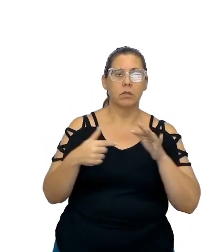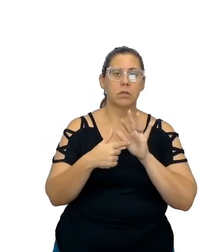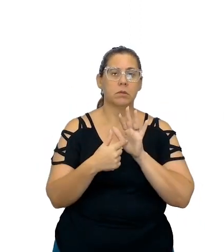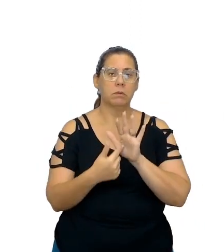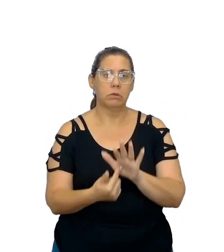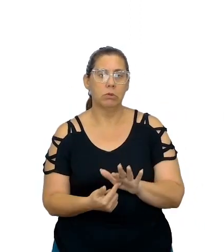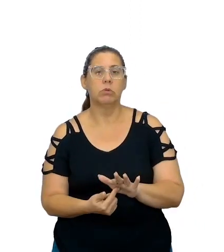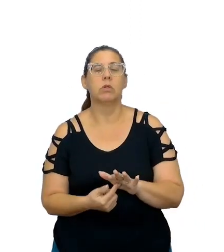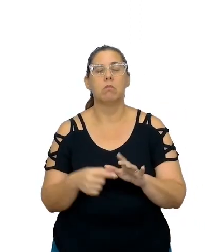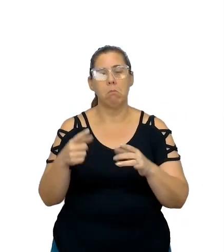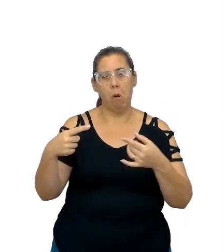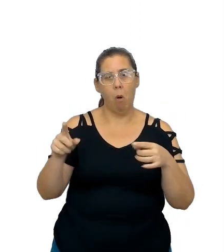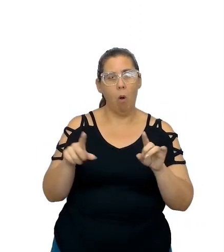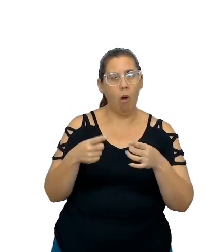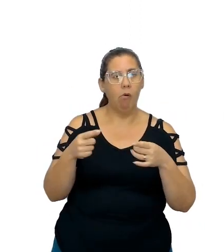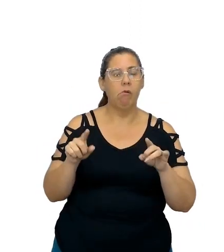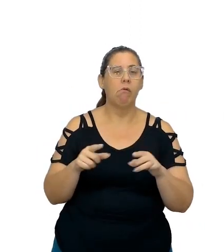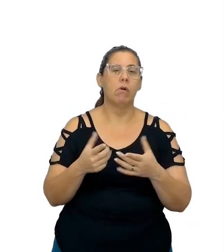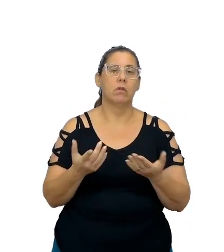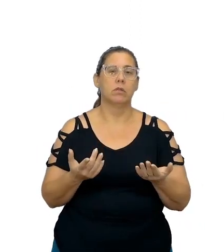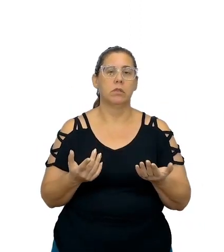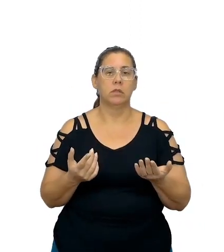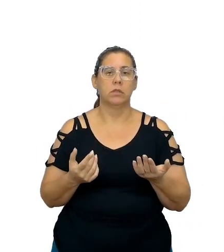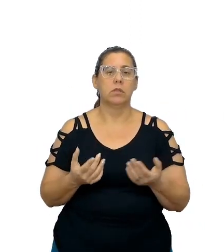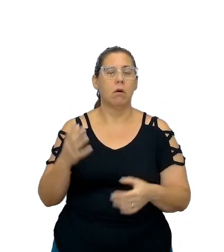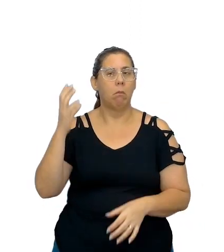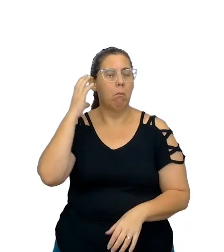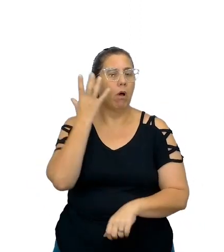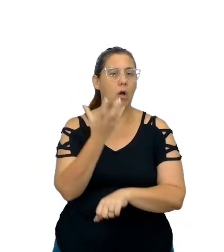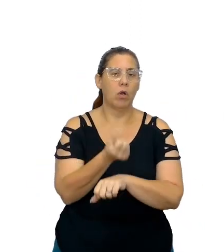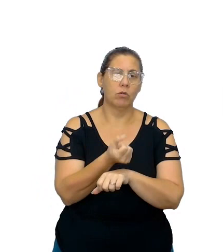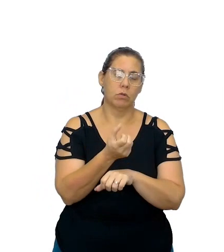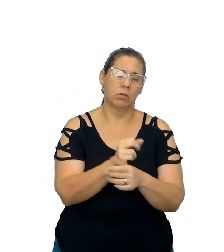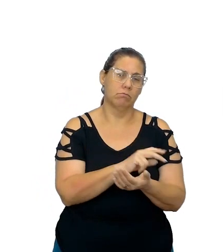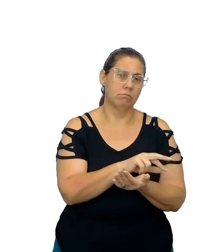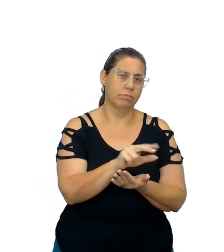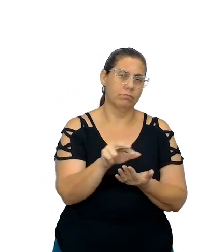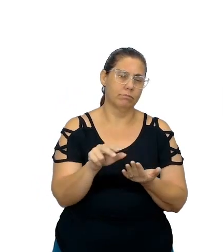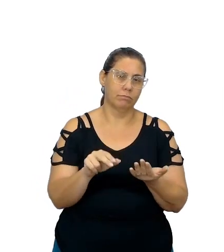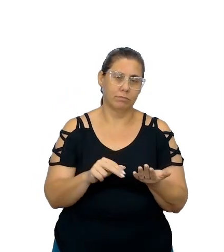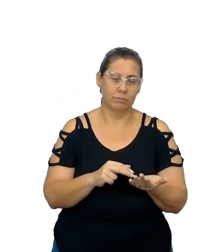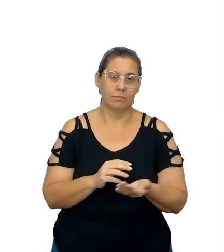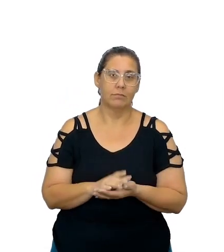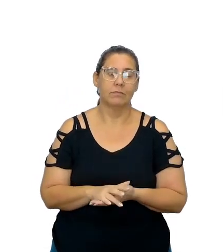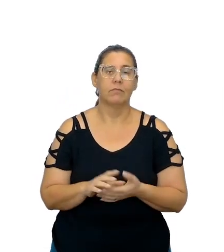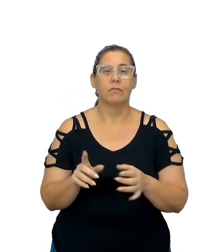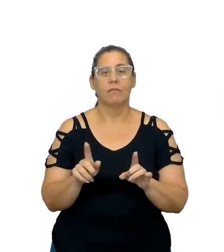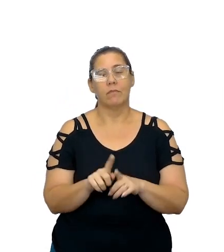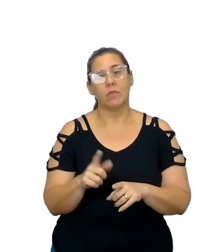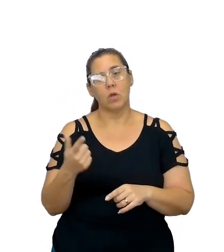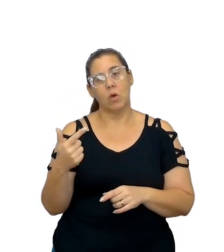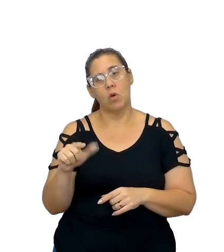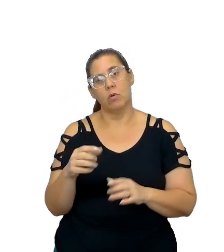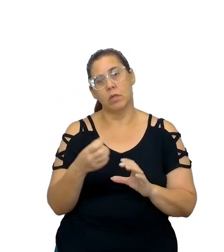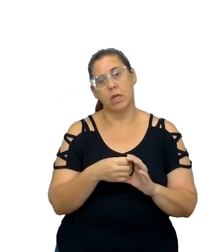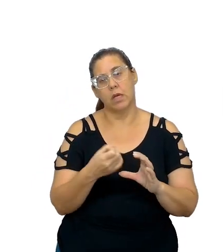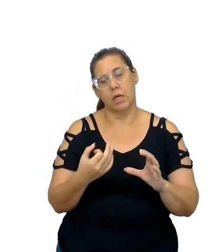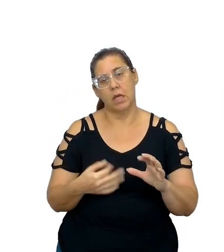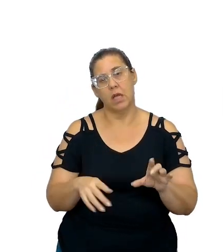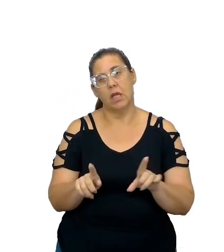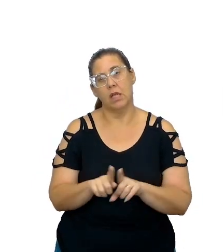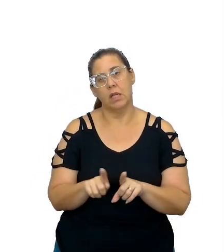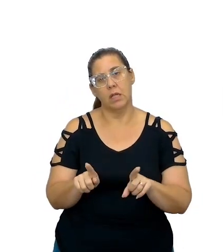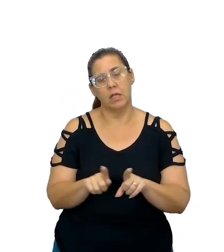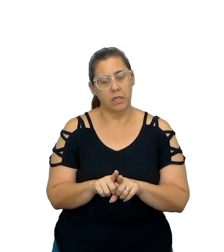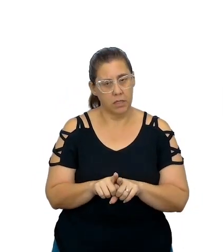sonoplastias, as músicas, né, os podcasts e etc. Tá? Além disso, outra característica dentro desses